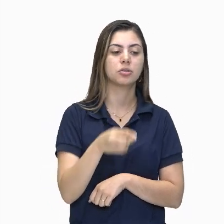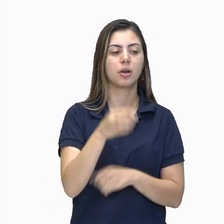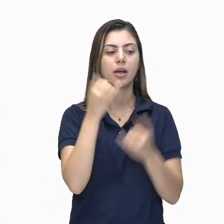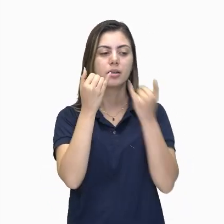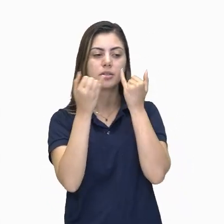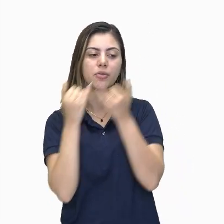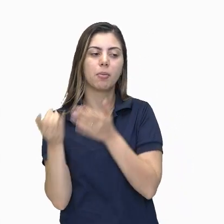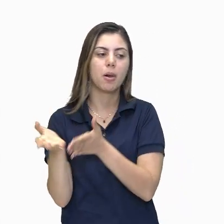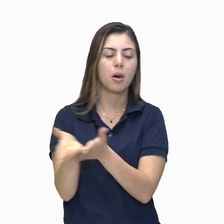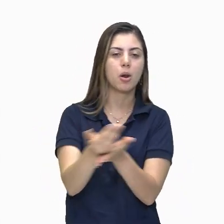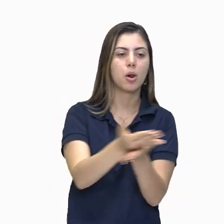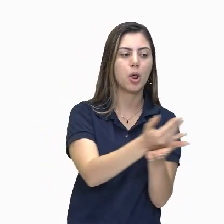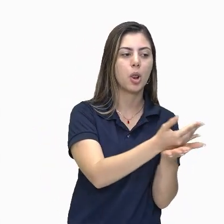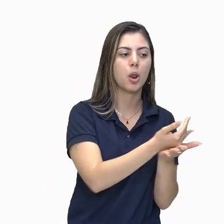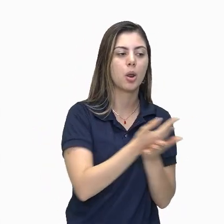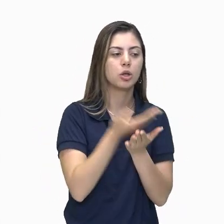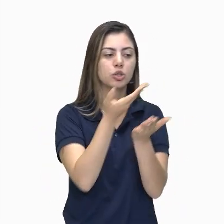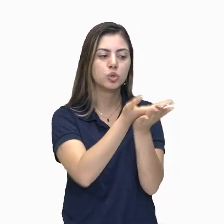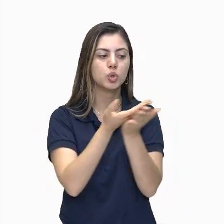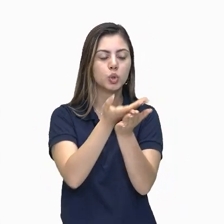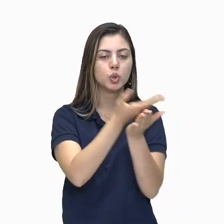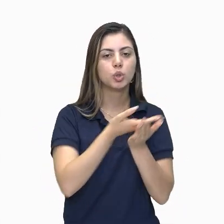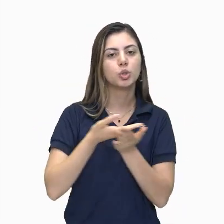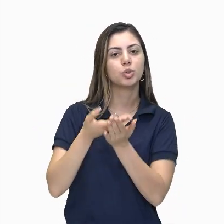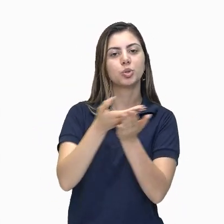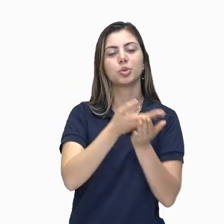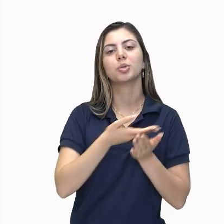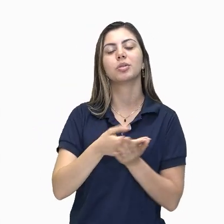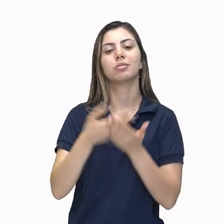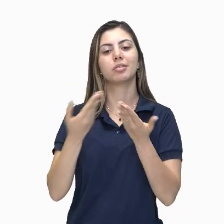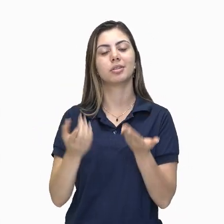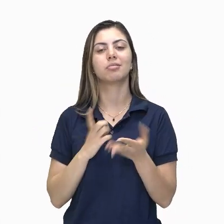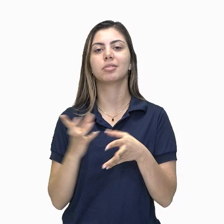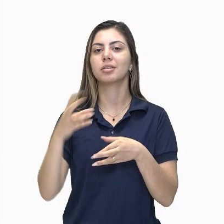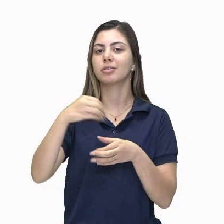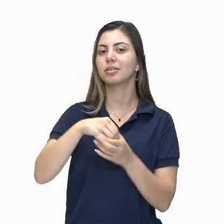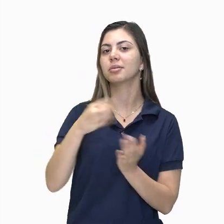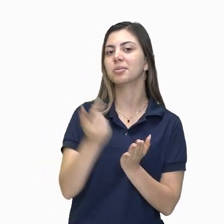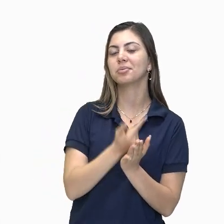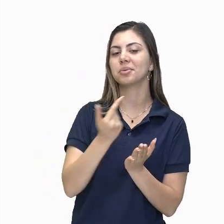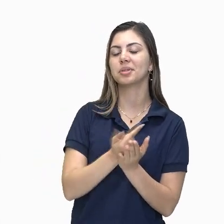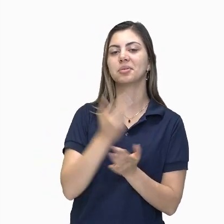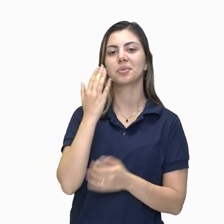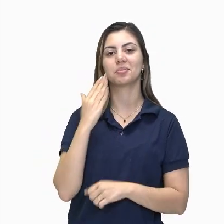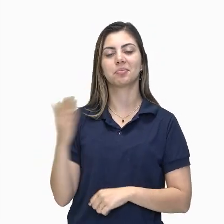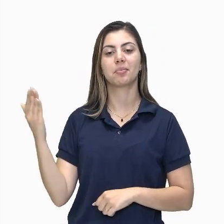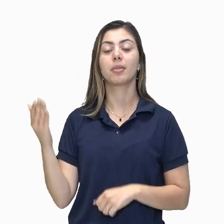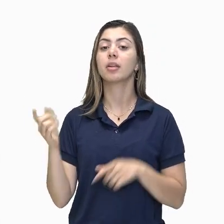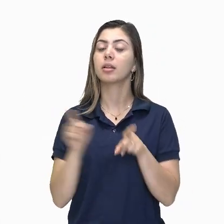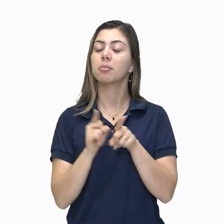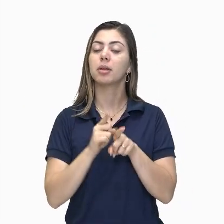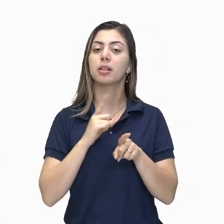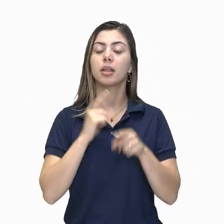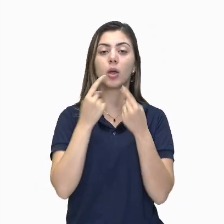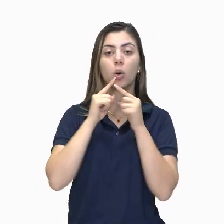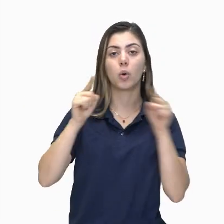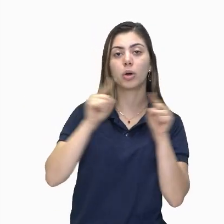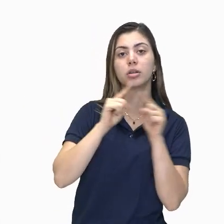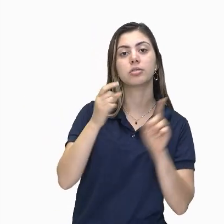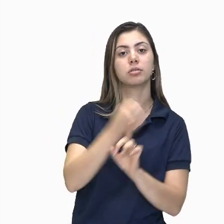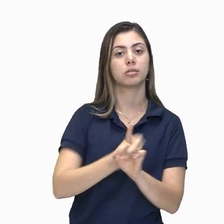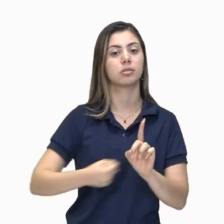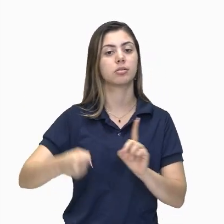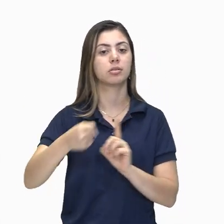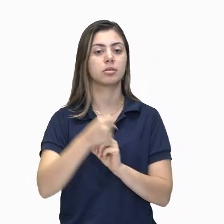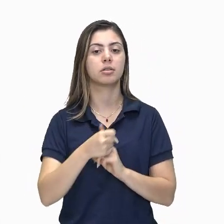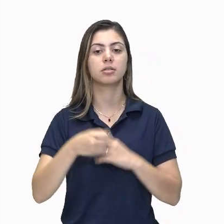essas lendas, estudou e trouxe para o livro, o Macunaíma. E críticas sociais, criando esse herói sem